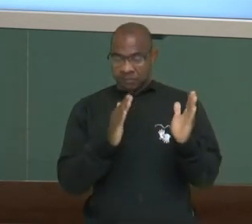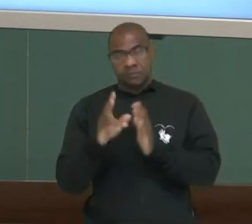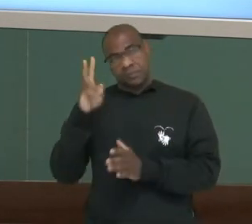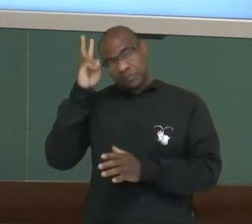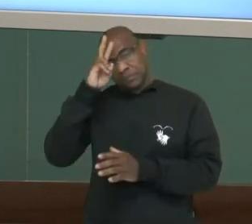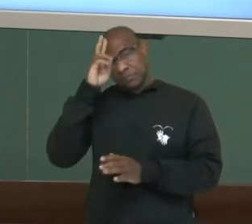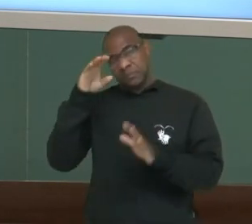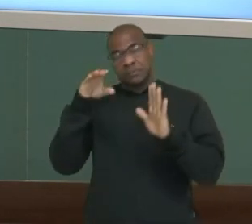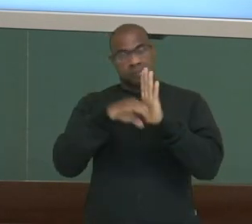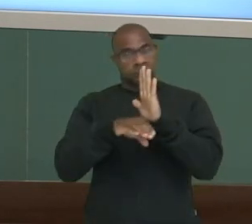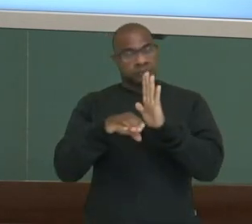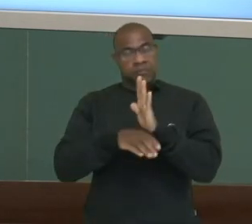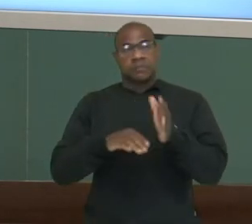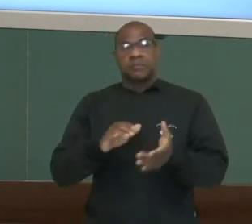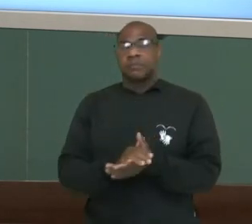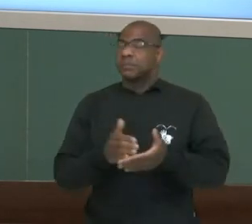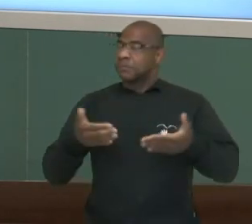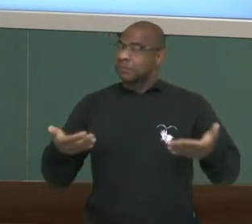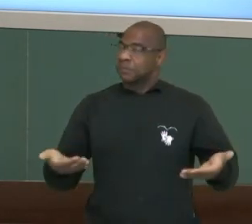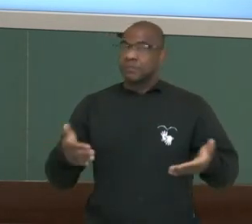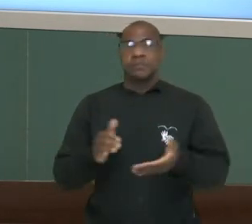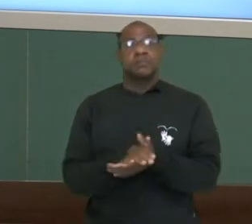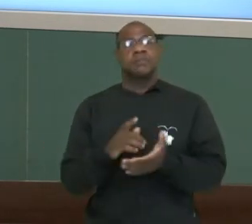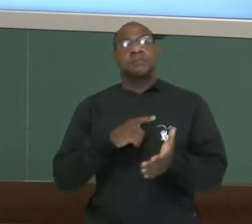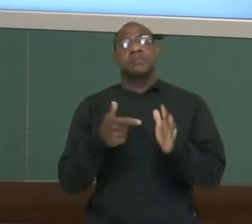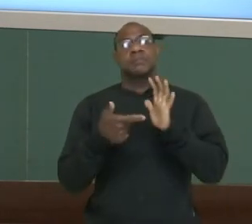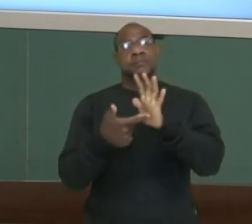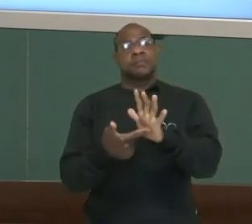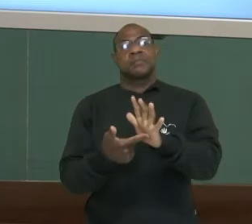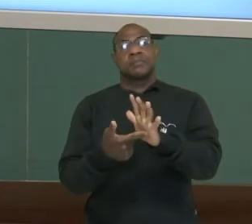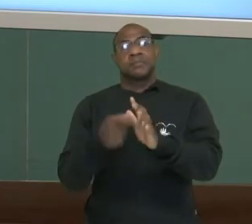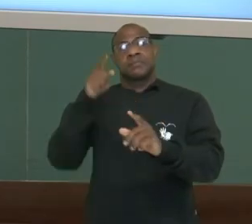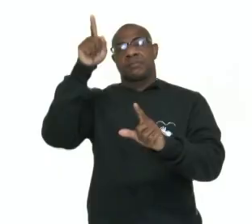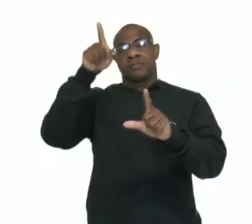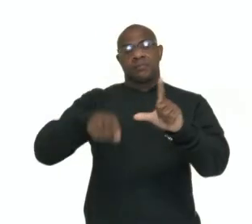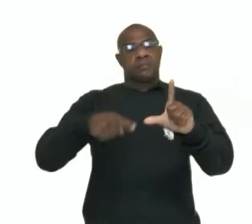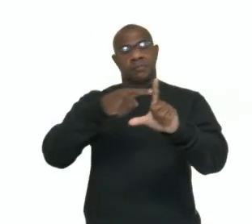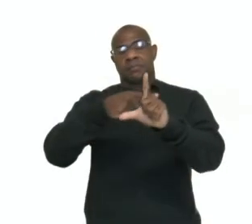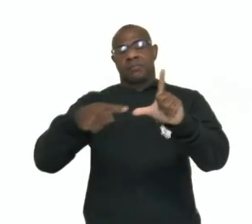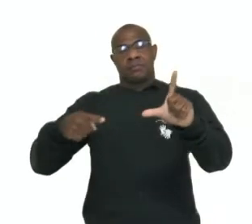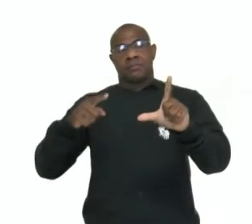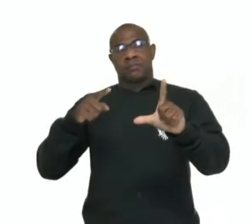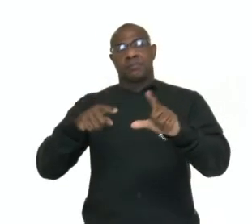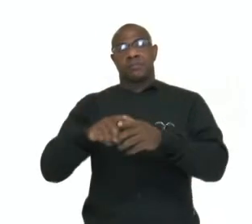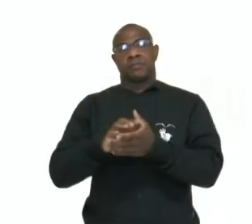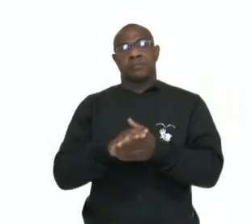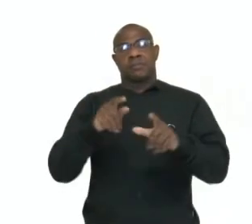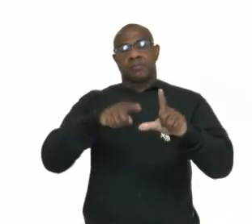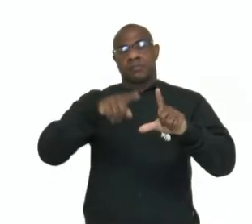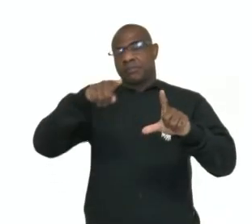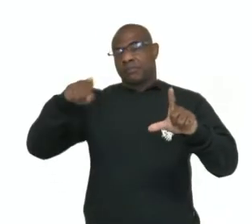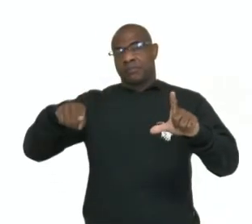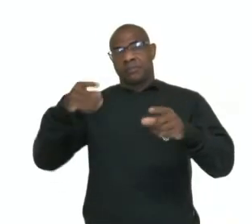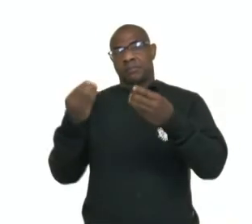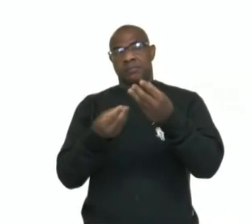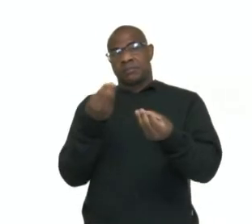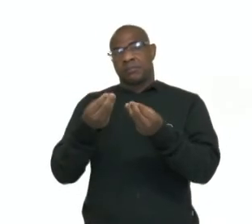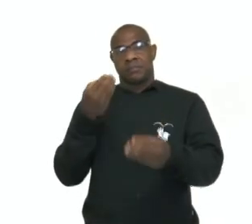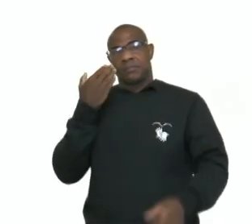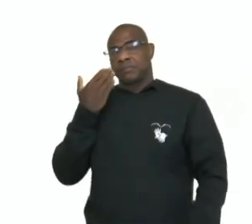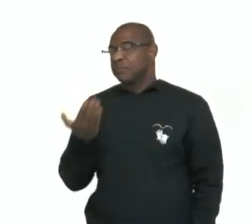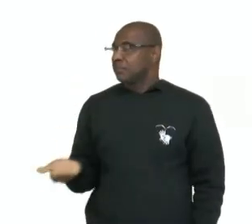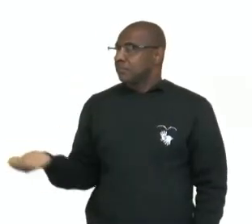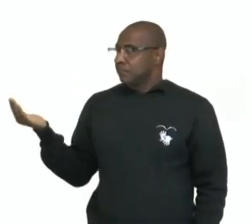dos conceitos. E aqui a gente tem a representação gráfica desse ponto em comum entre as duas